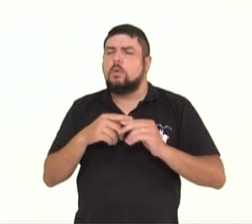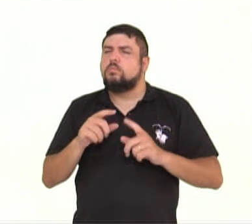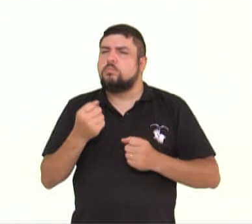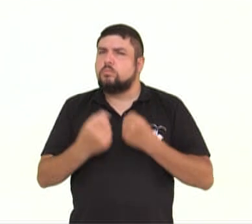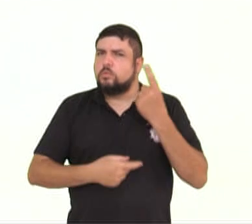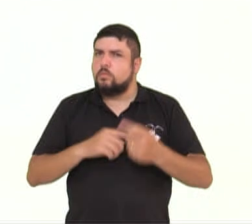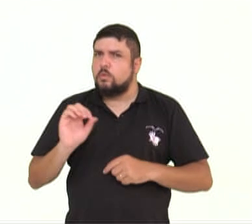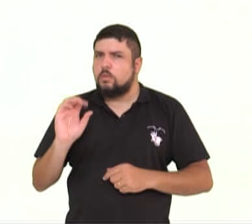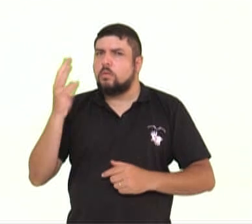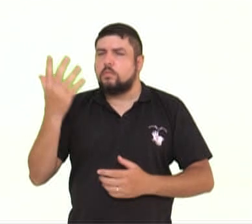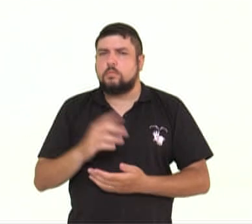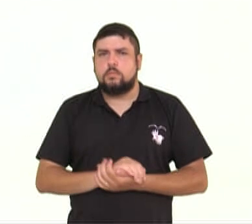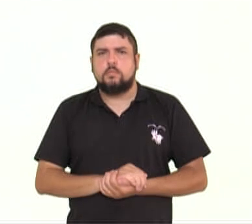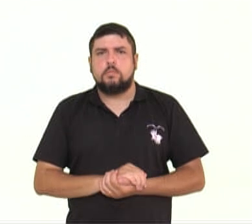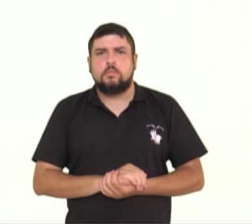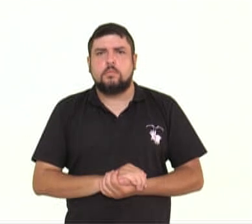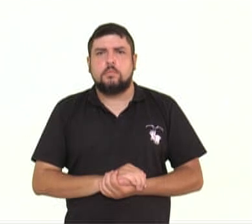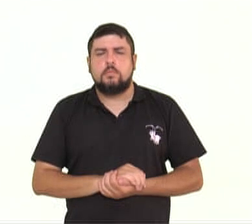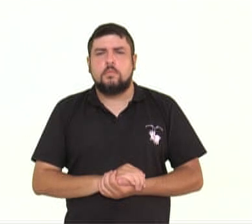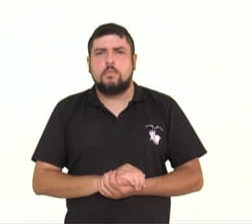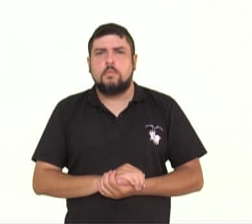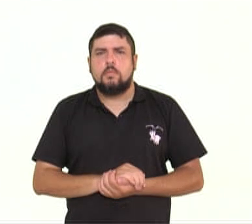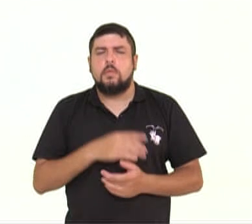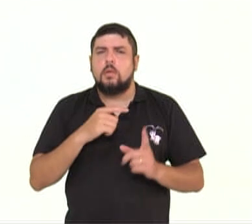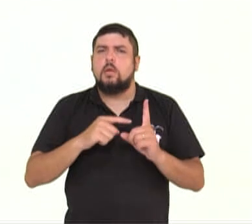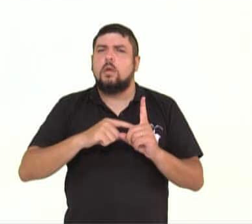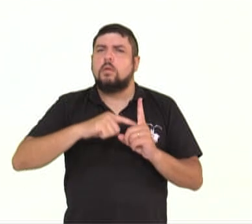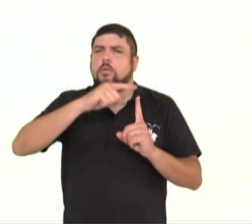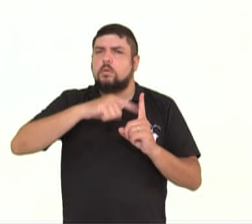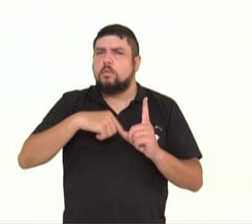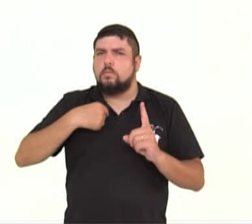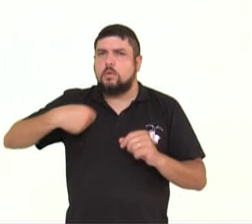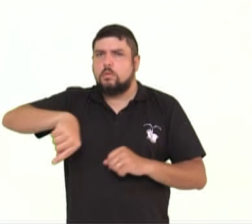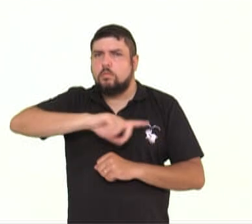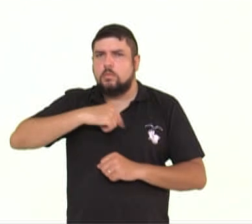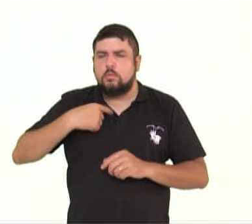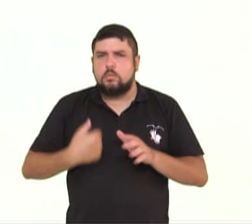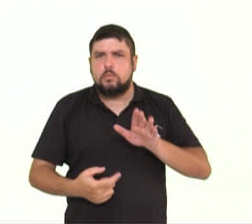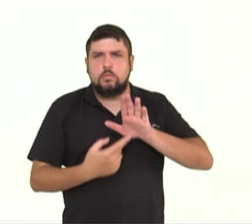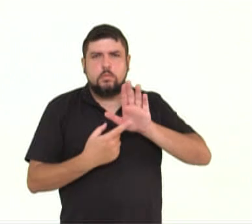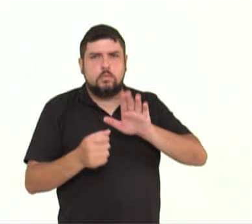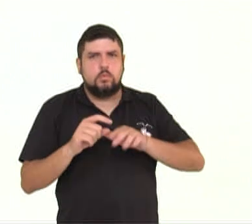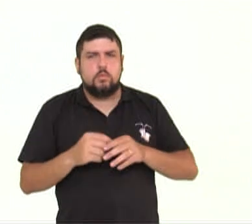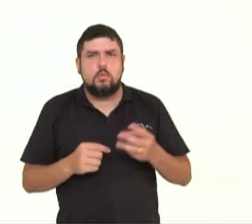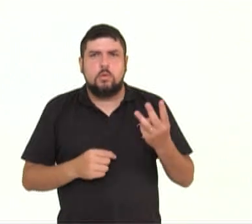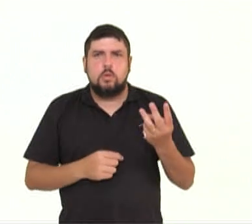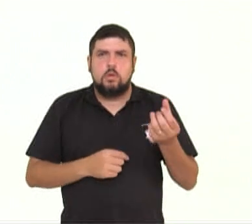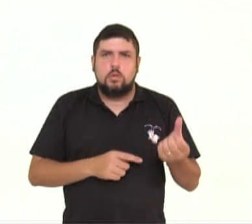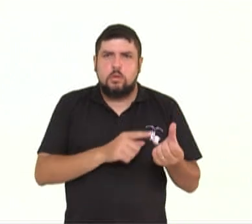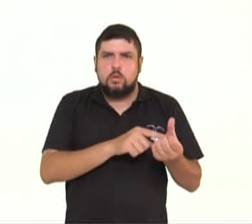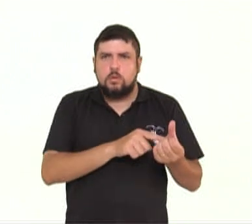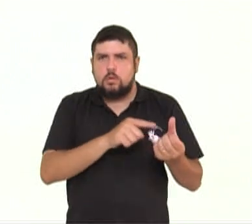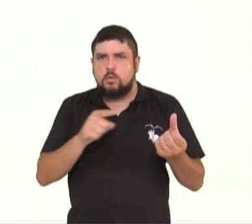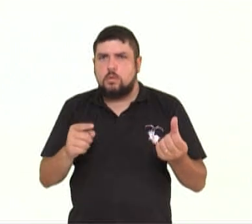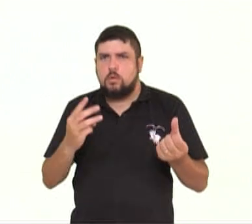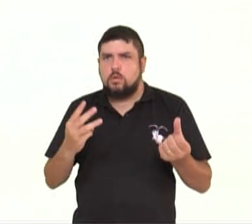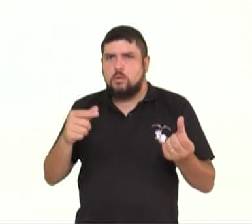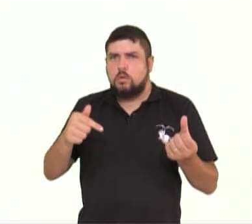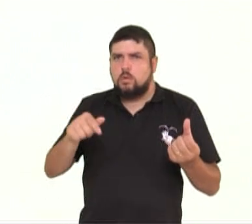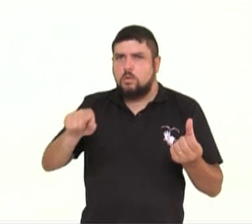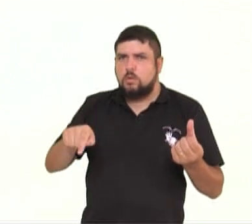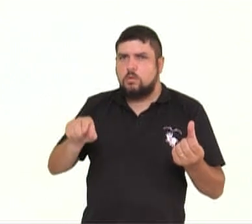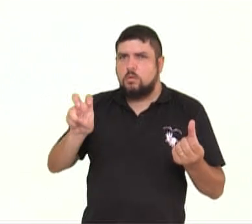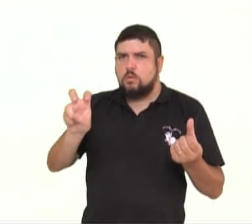vezes. A temperatura que nós apresentamos aqui, temperatura entre 36 e